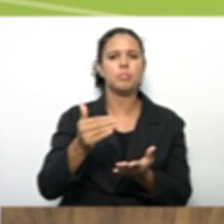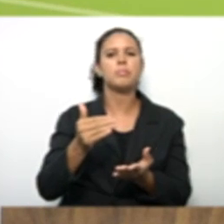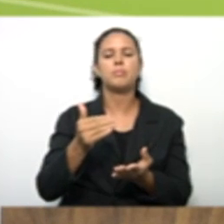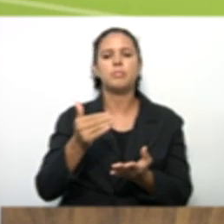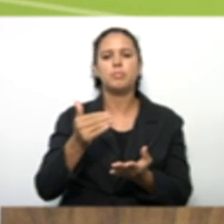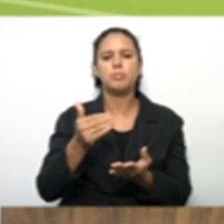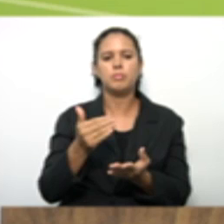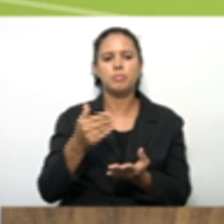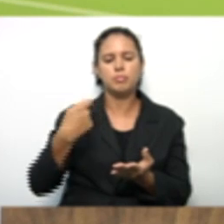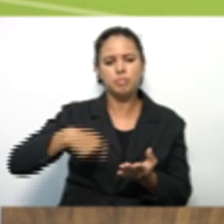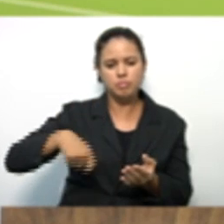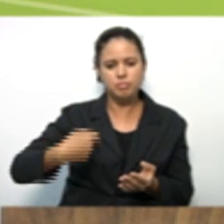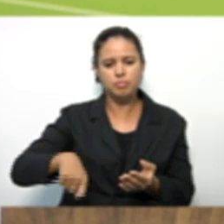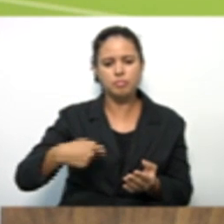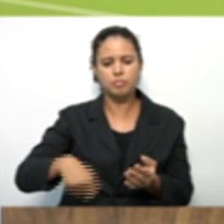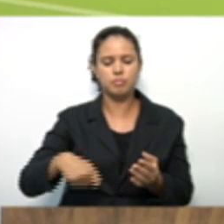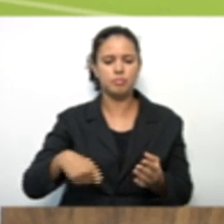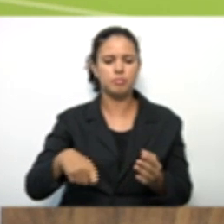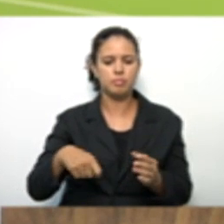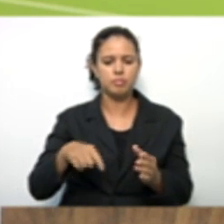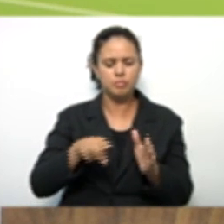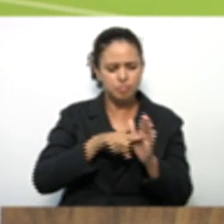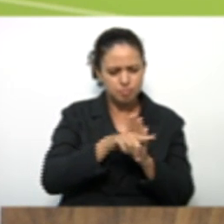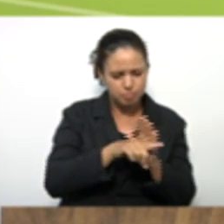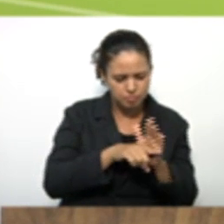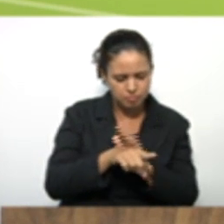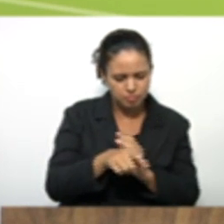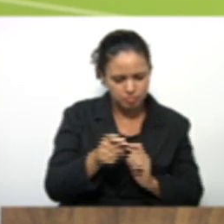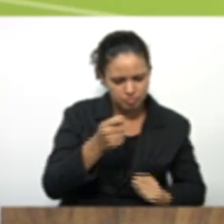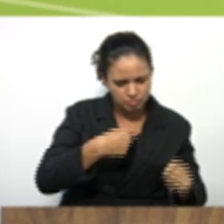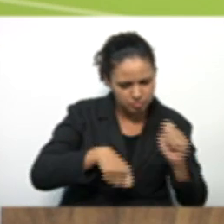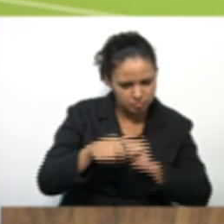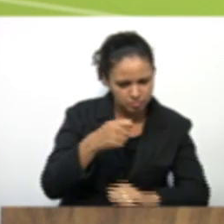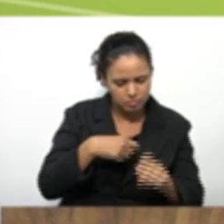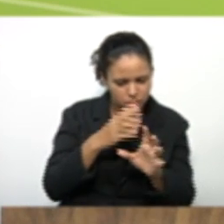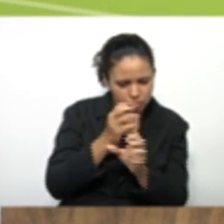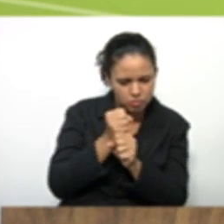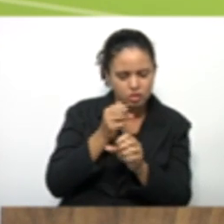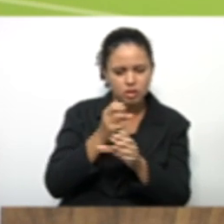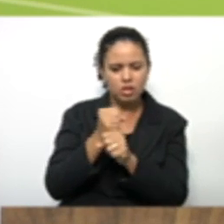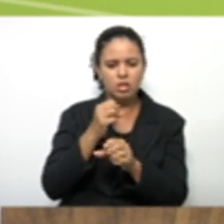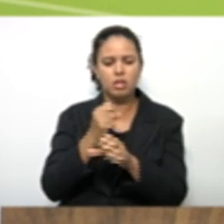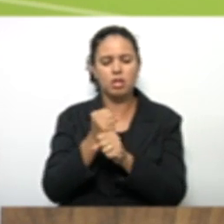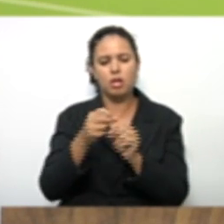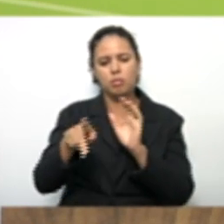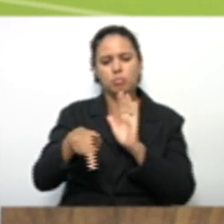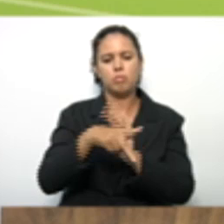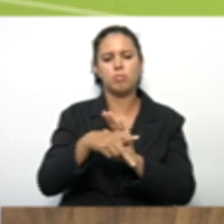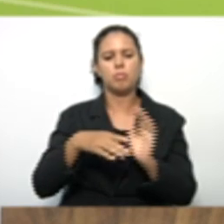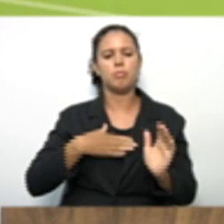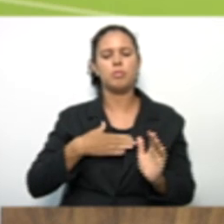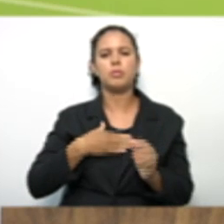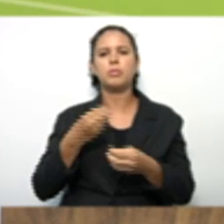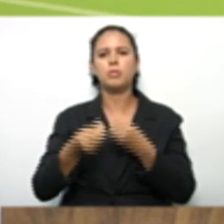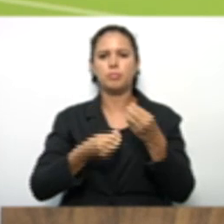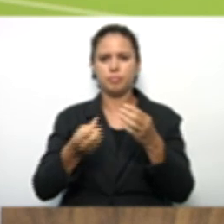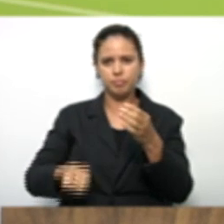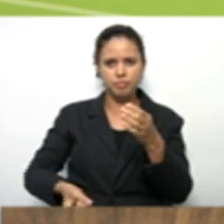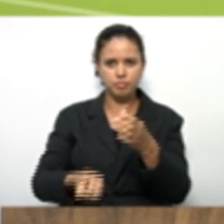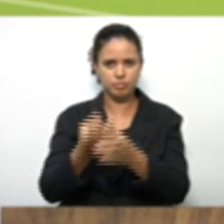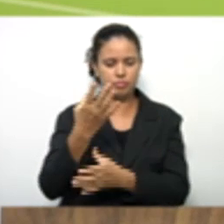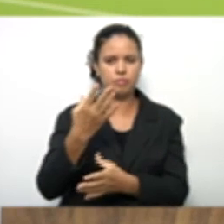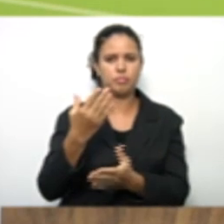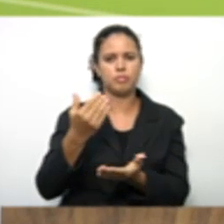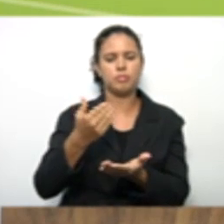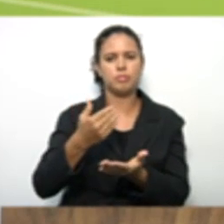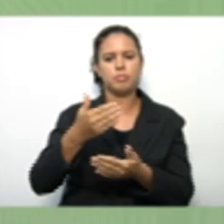15, 20, então houve a necessidade de contabilizar, houve a necessidade de contar. Portanto, a contabilidade, ela